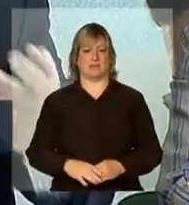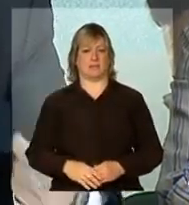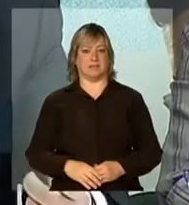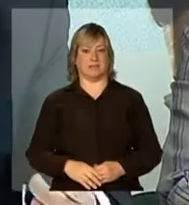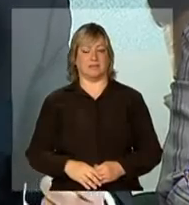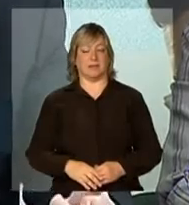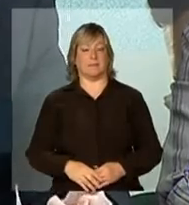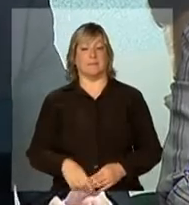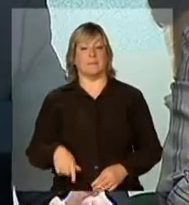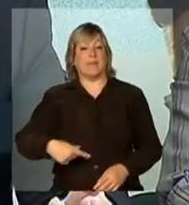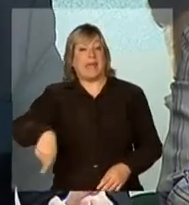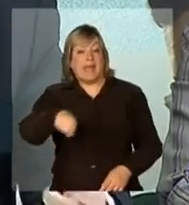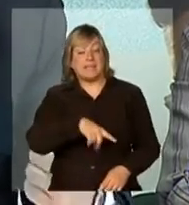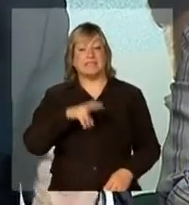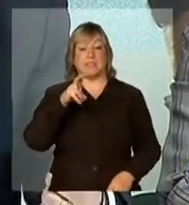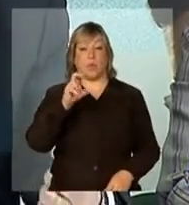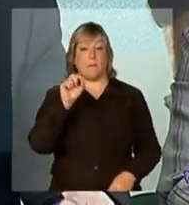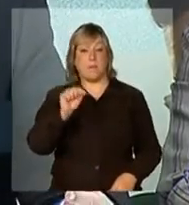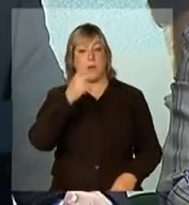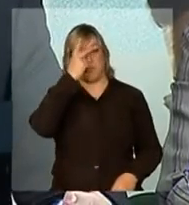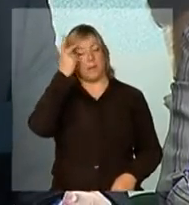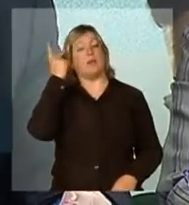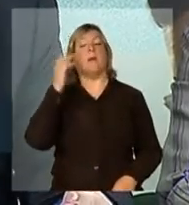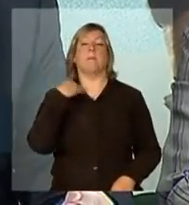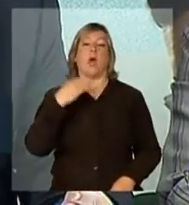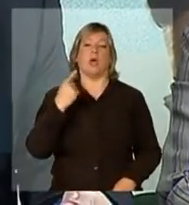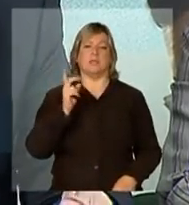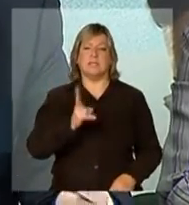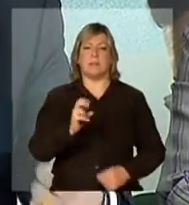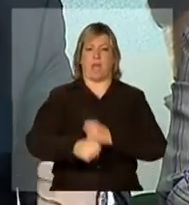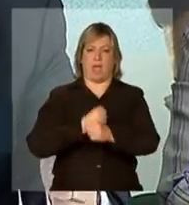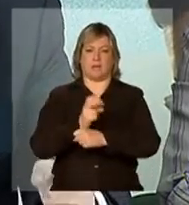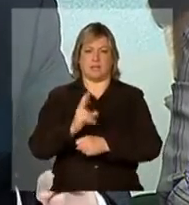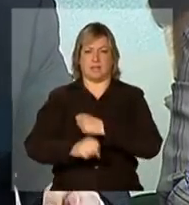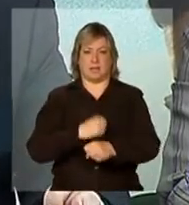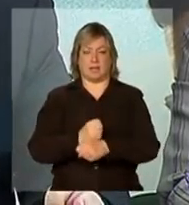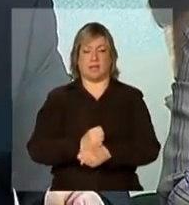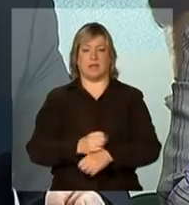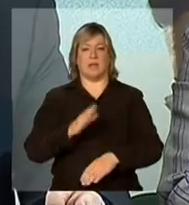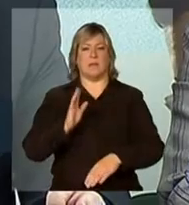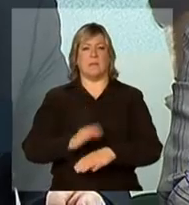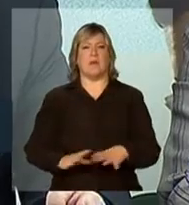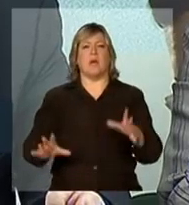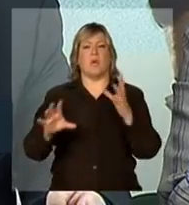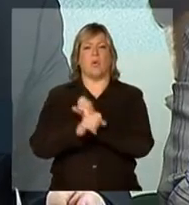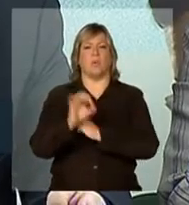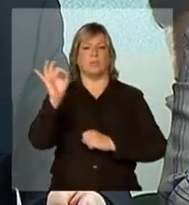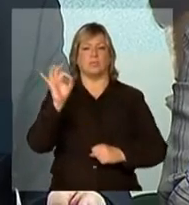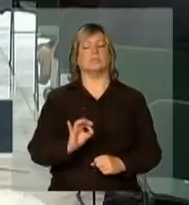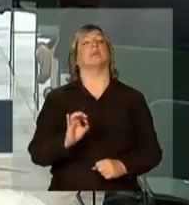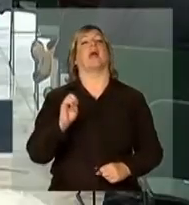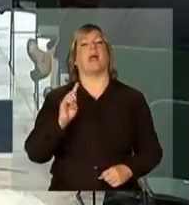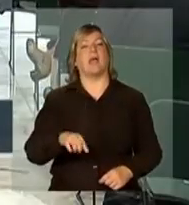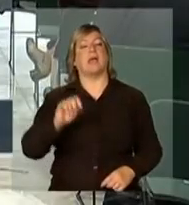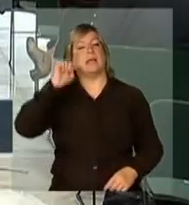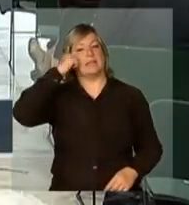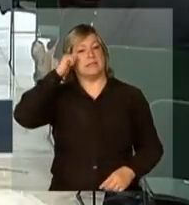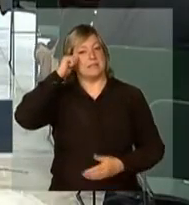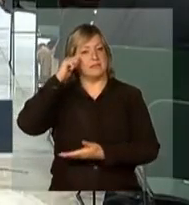Desses 50.000 que morem cada ano, mais de 70% e provavelmente ainda mais são negros e